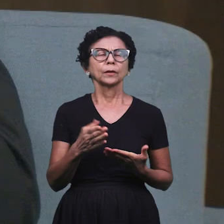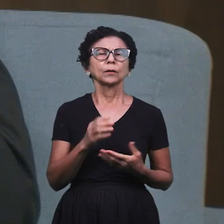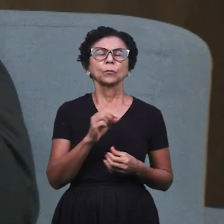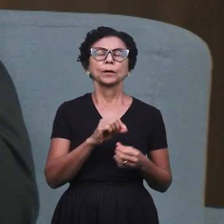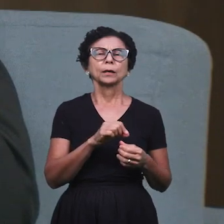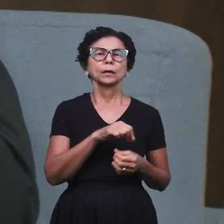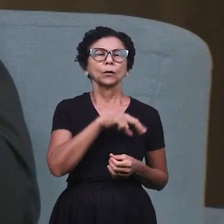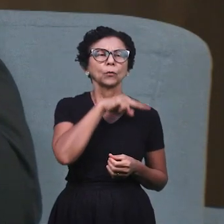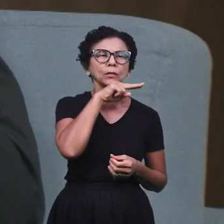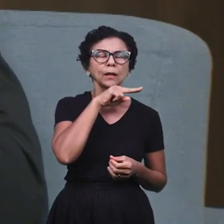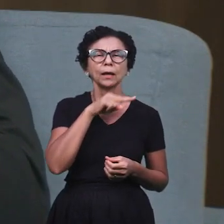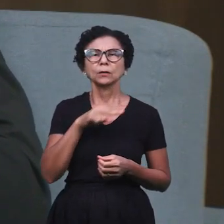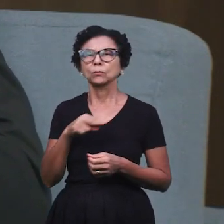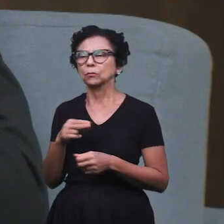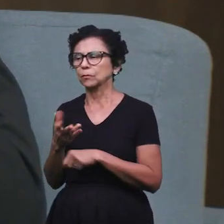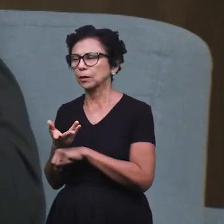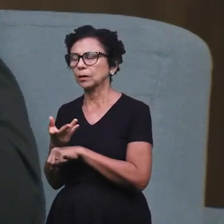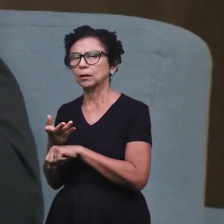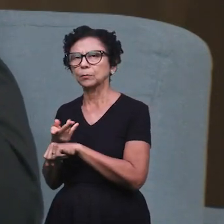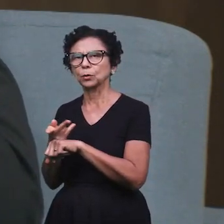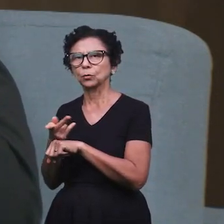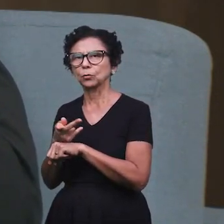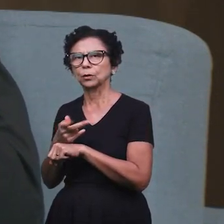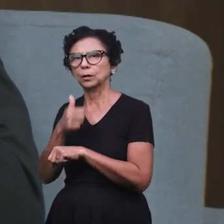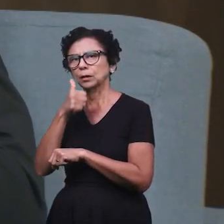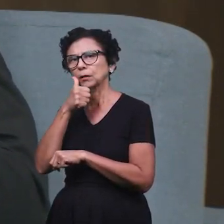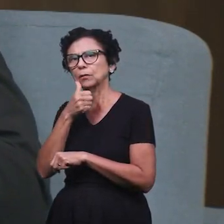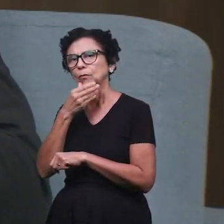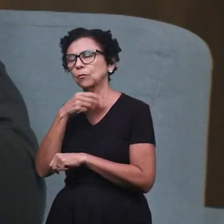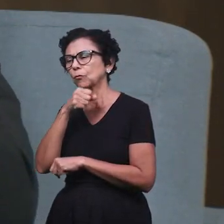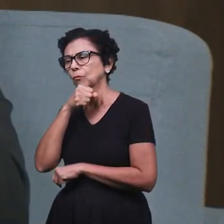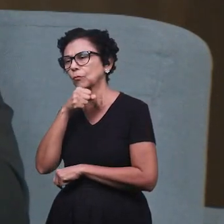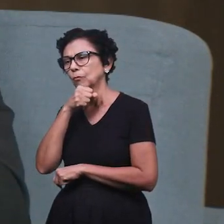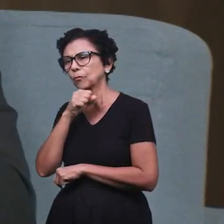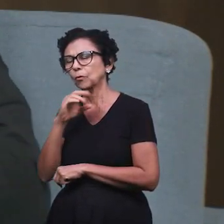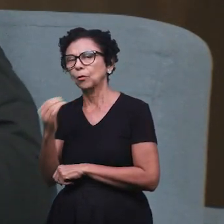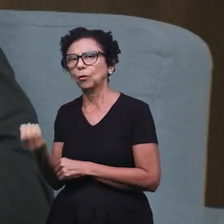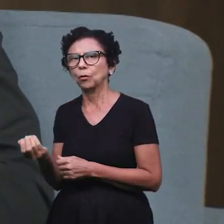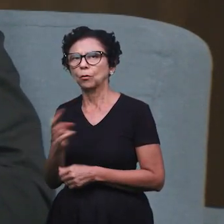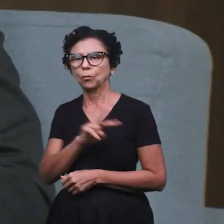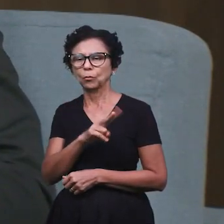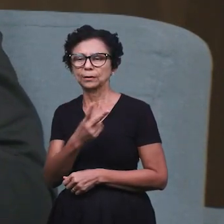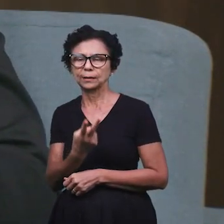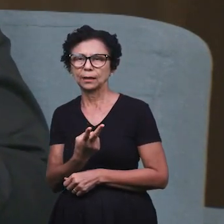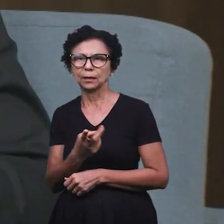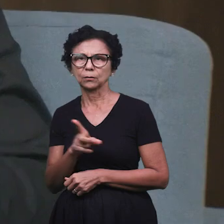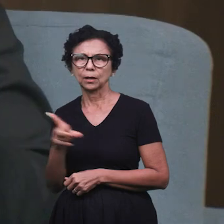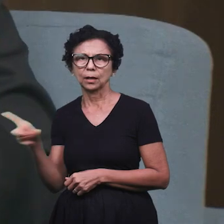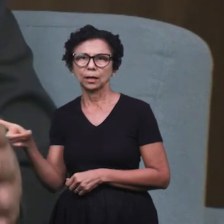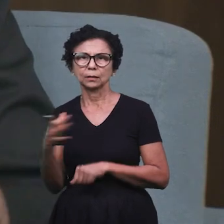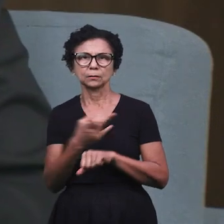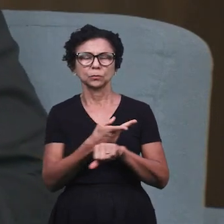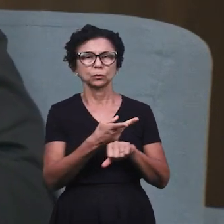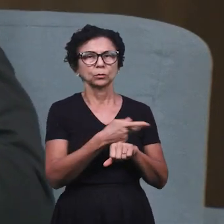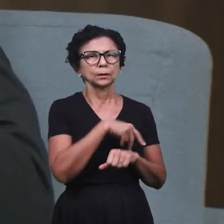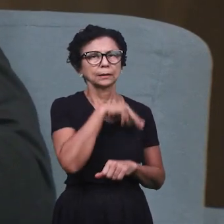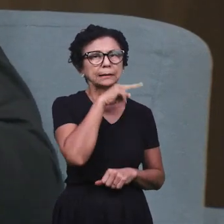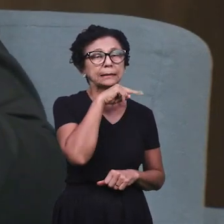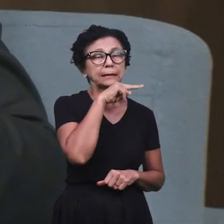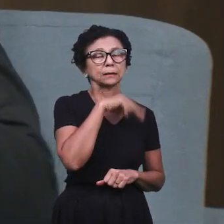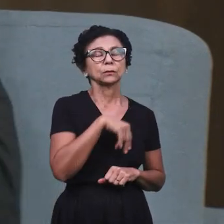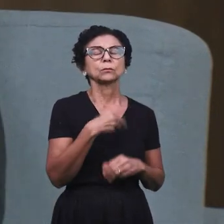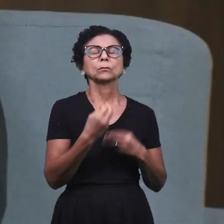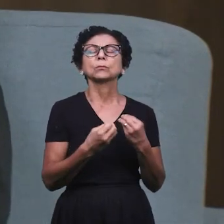a avó e o avô? Ou são os mais velhos que devem ir ao encontro dos seus filhos e netos? Como